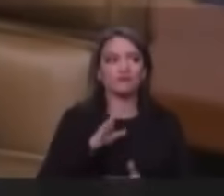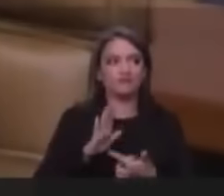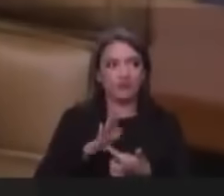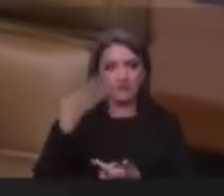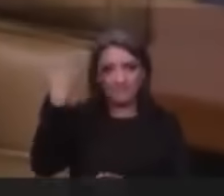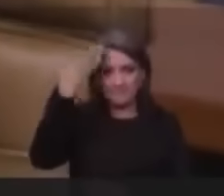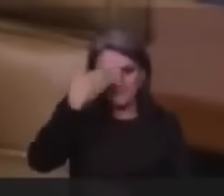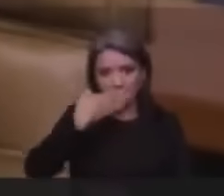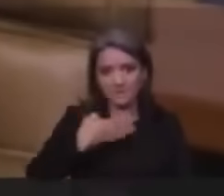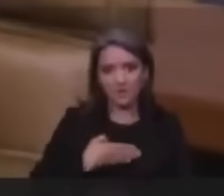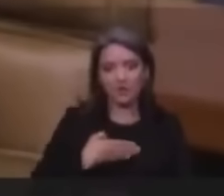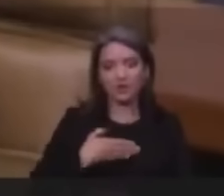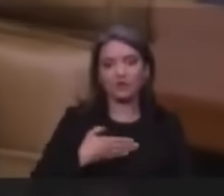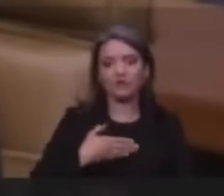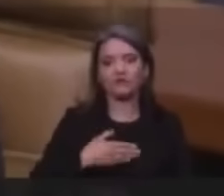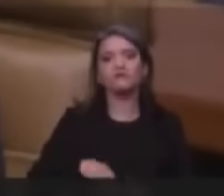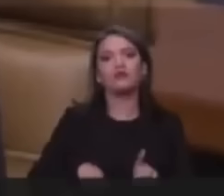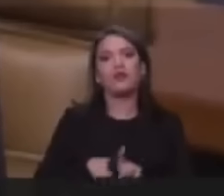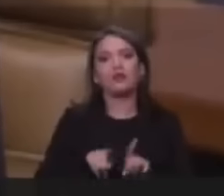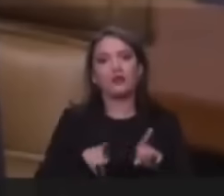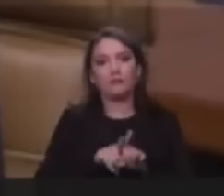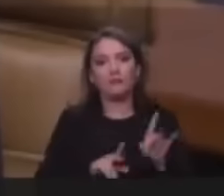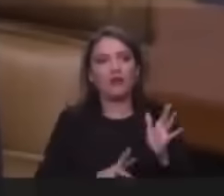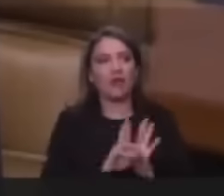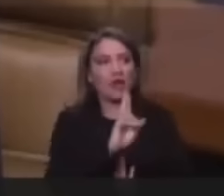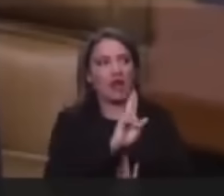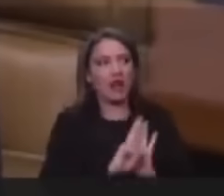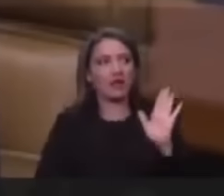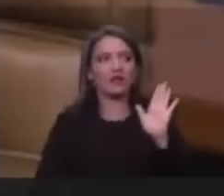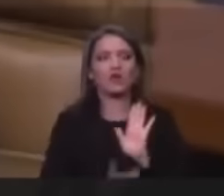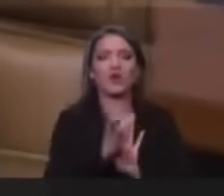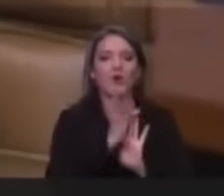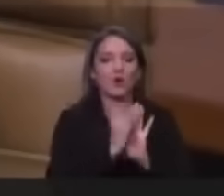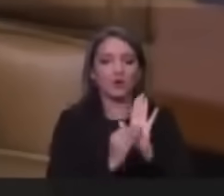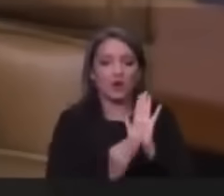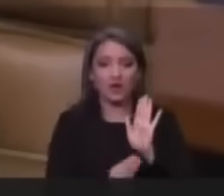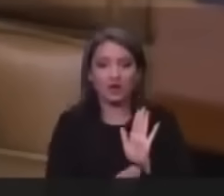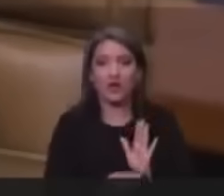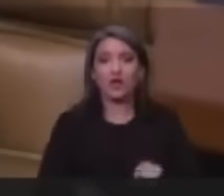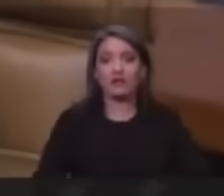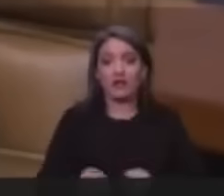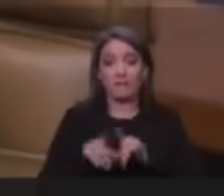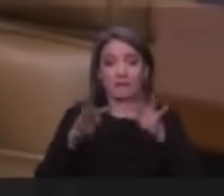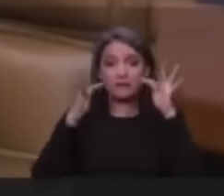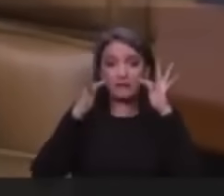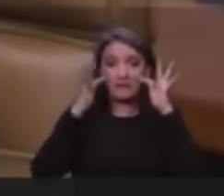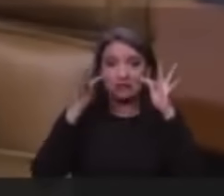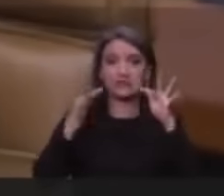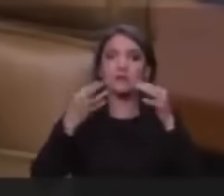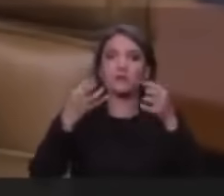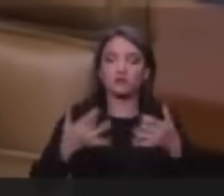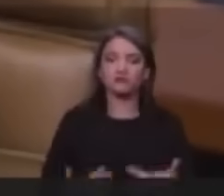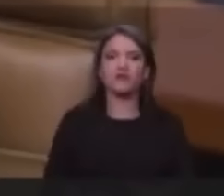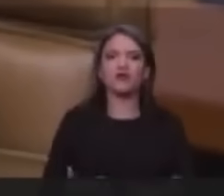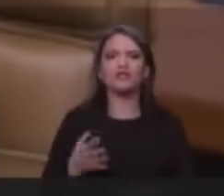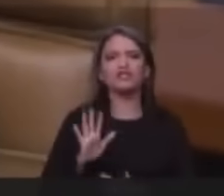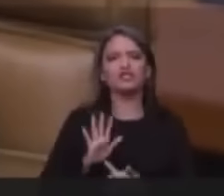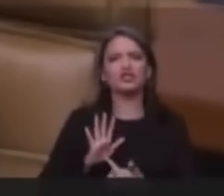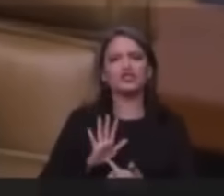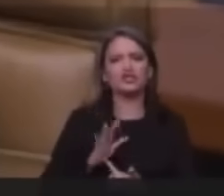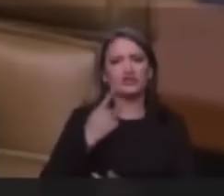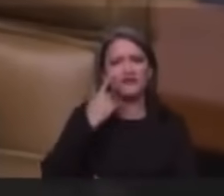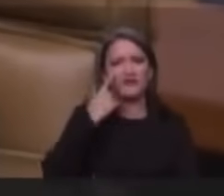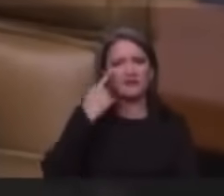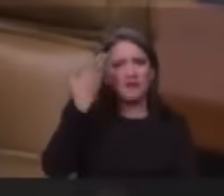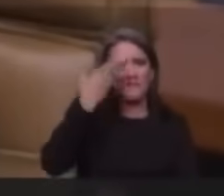provas e pelos relatórios do interventor pelas testemunhas comprova-se e